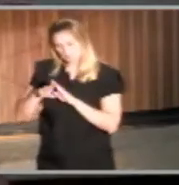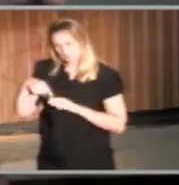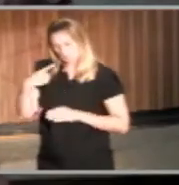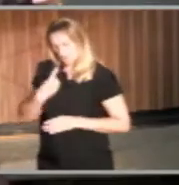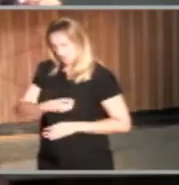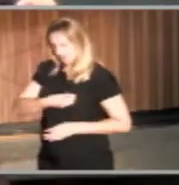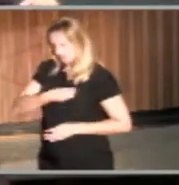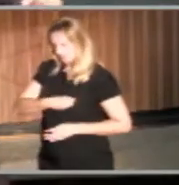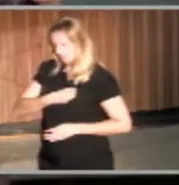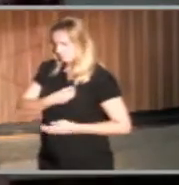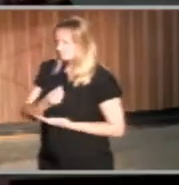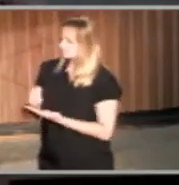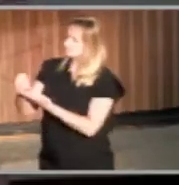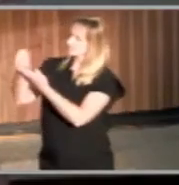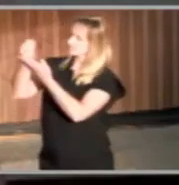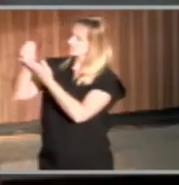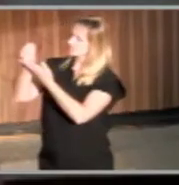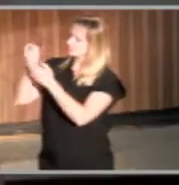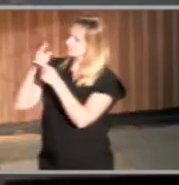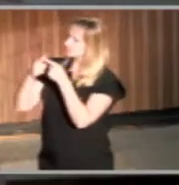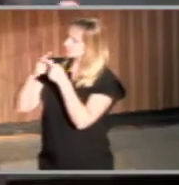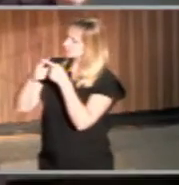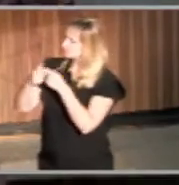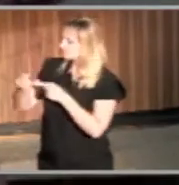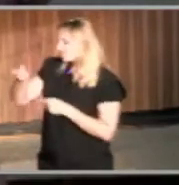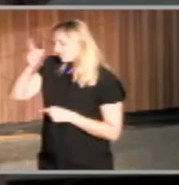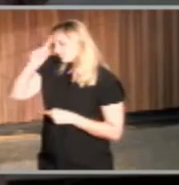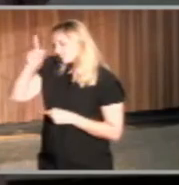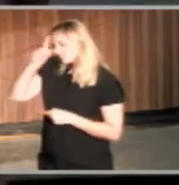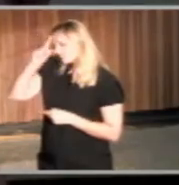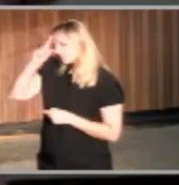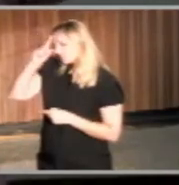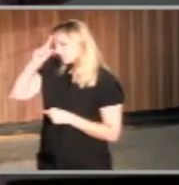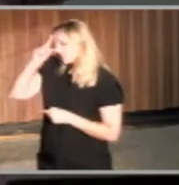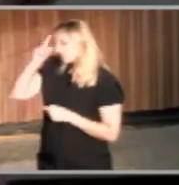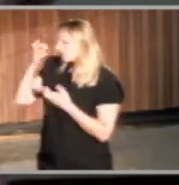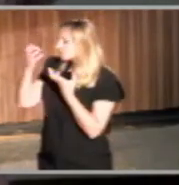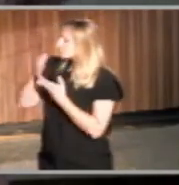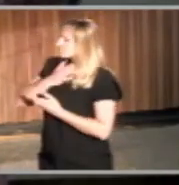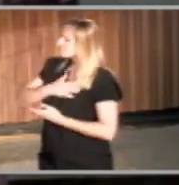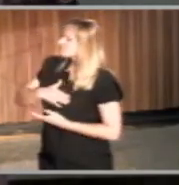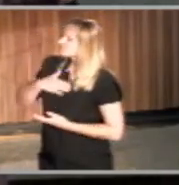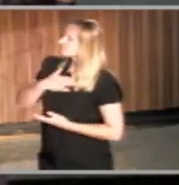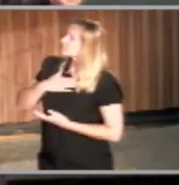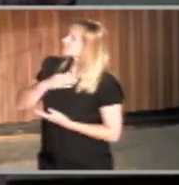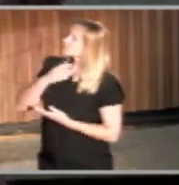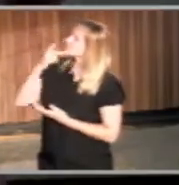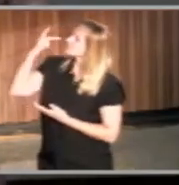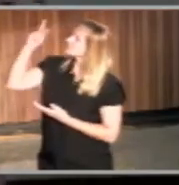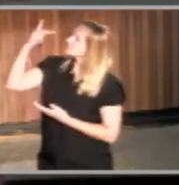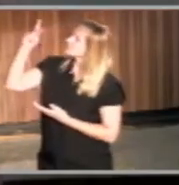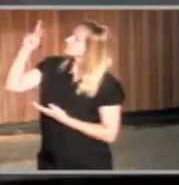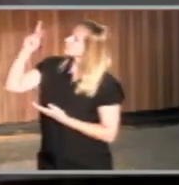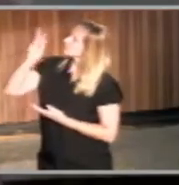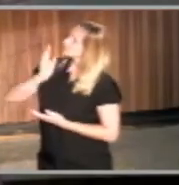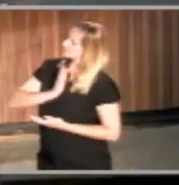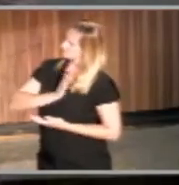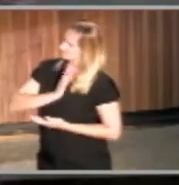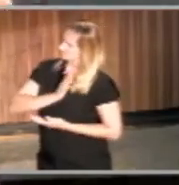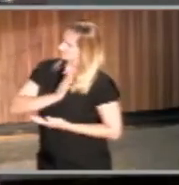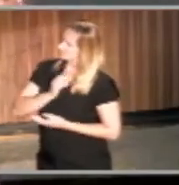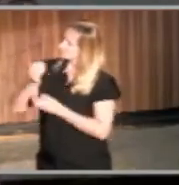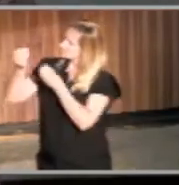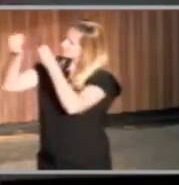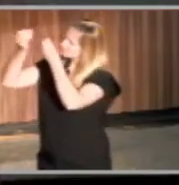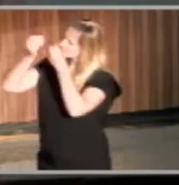nós queremos, dia após dia, agradar o coração do Senhor, que nos fez e que nos presenteia com vida